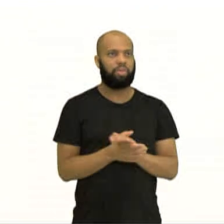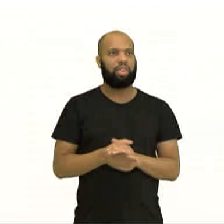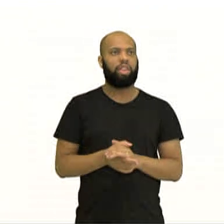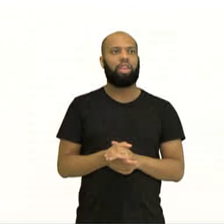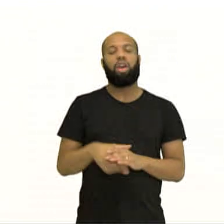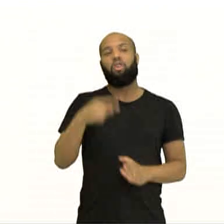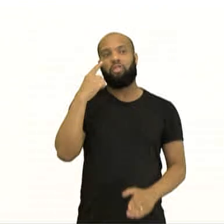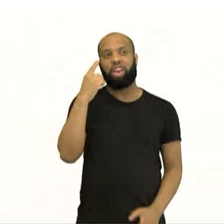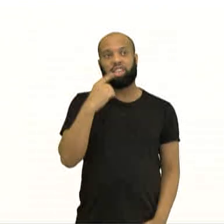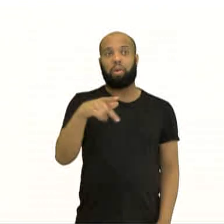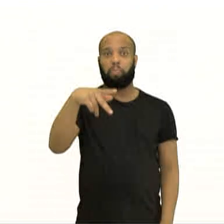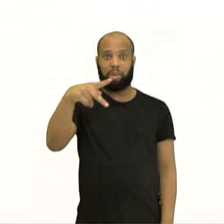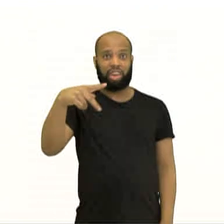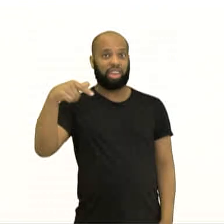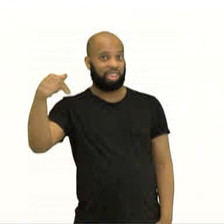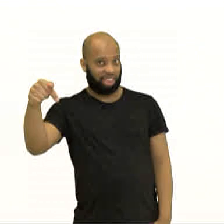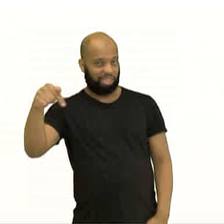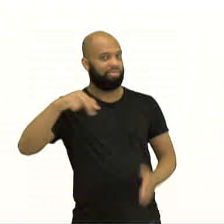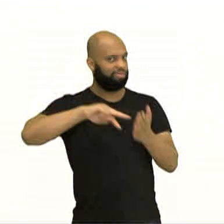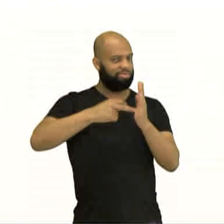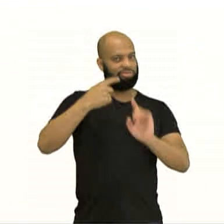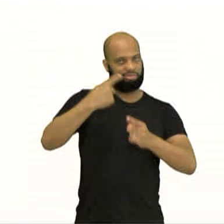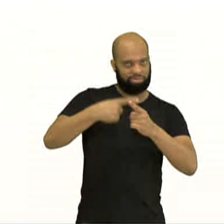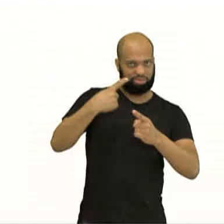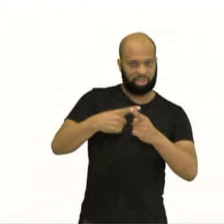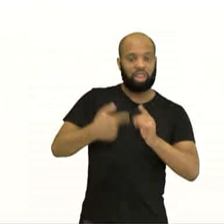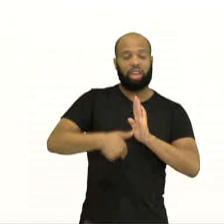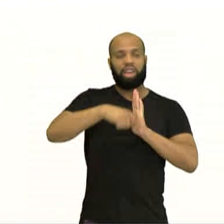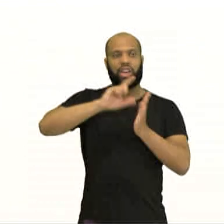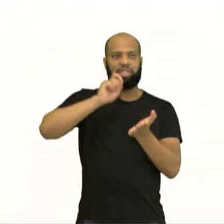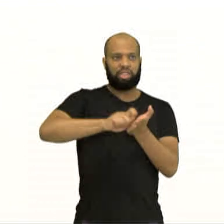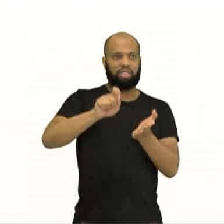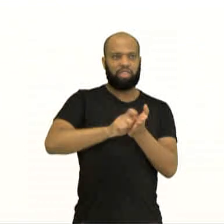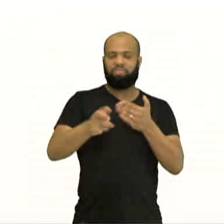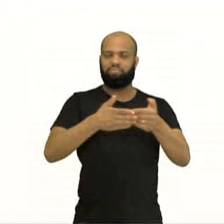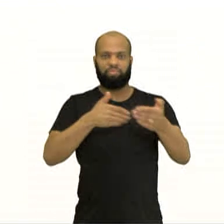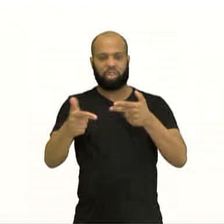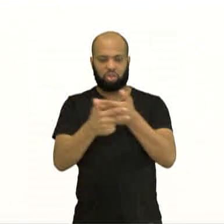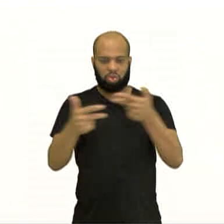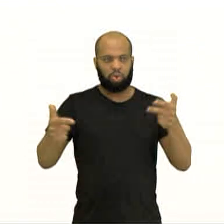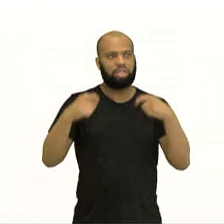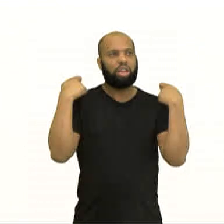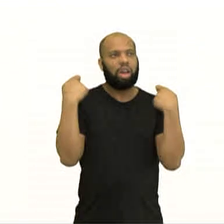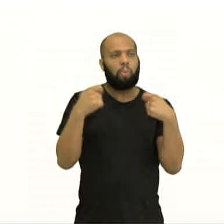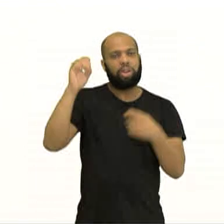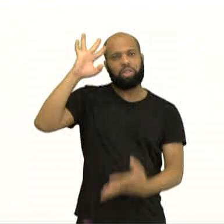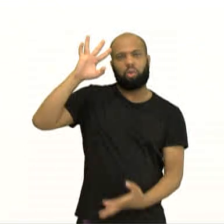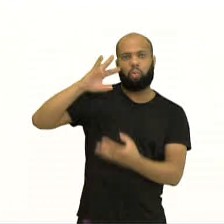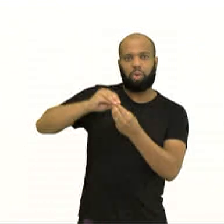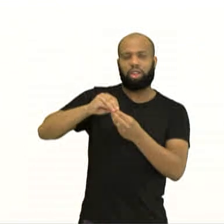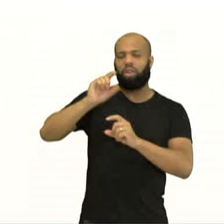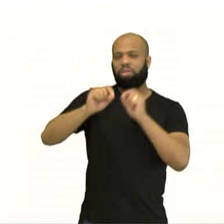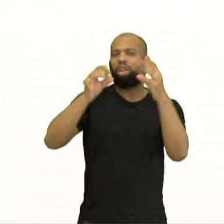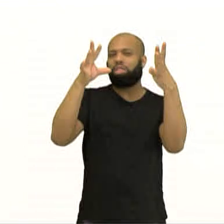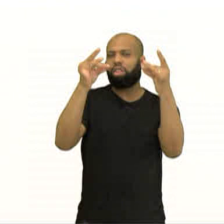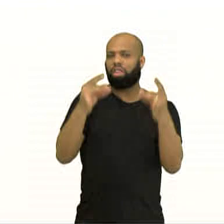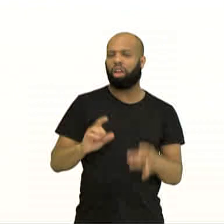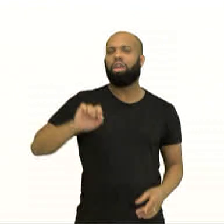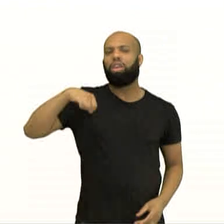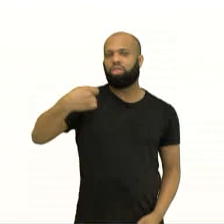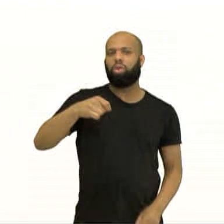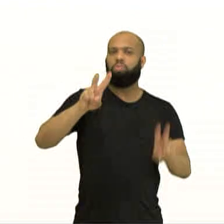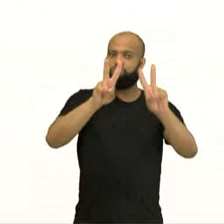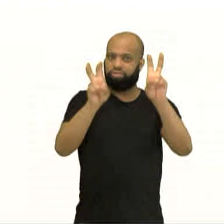falando, lendo igualzinho, está ali. Antes de escrever qualquer coisa, é preciso entender minimamente sobre